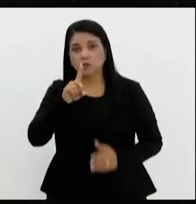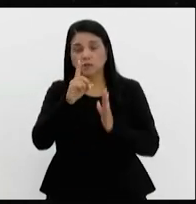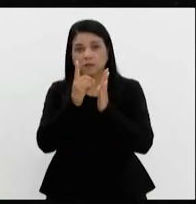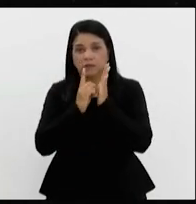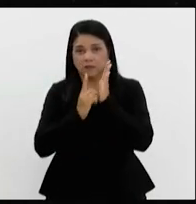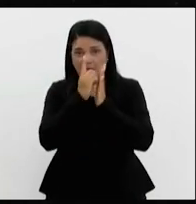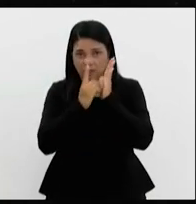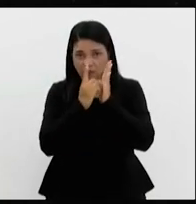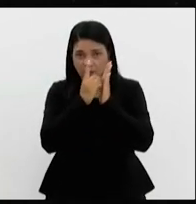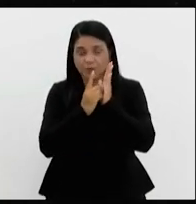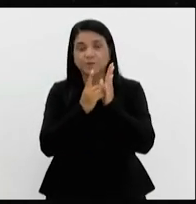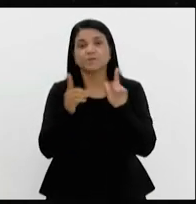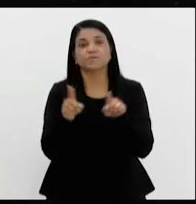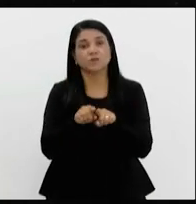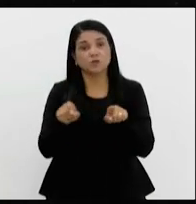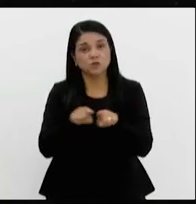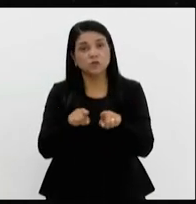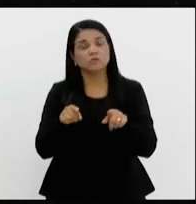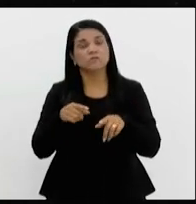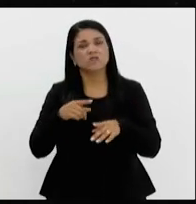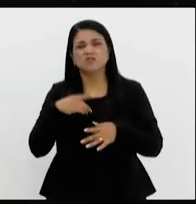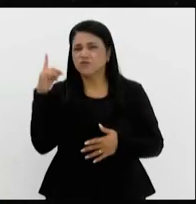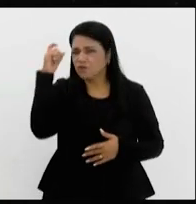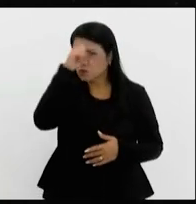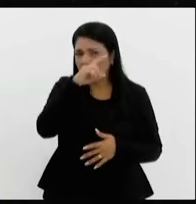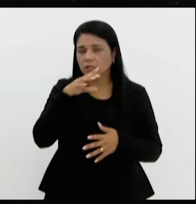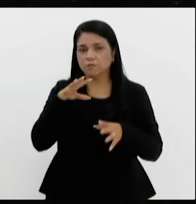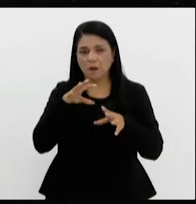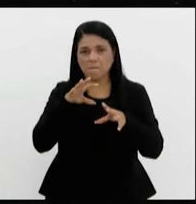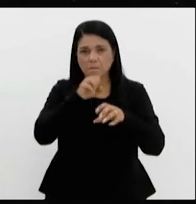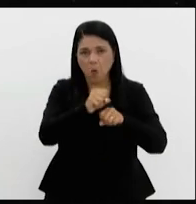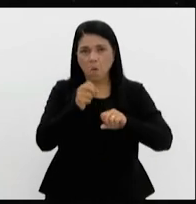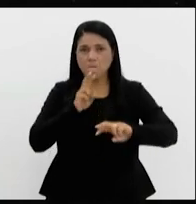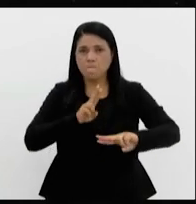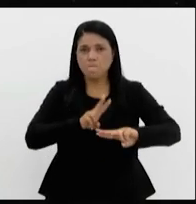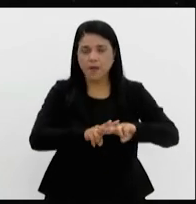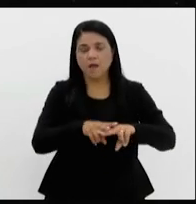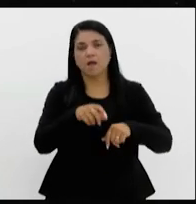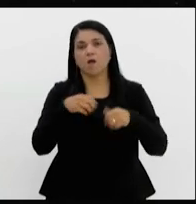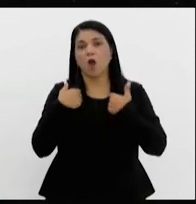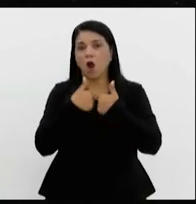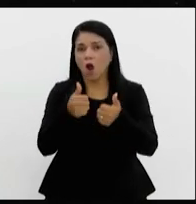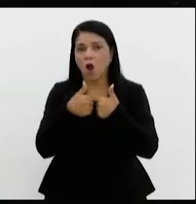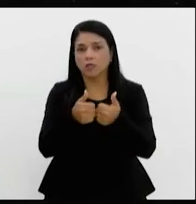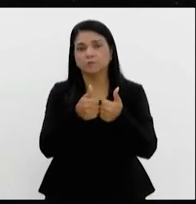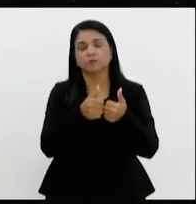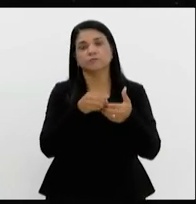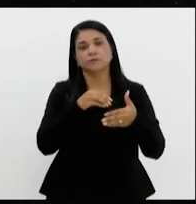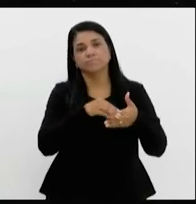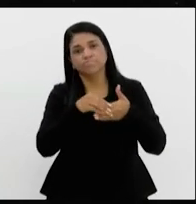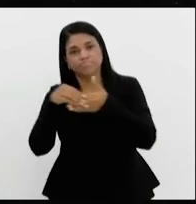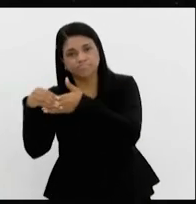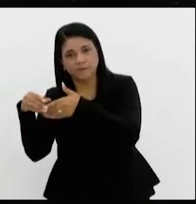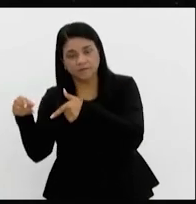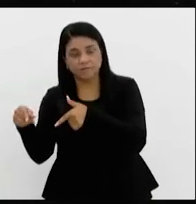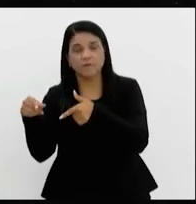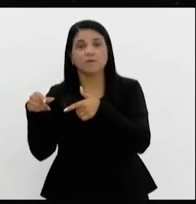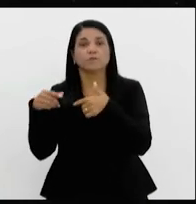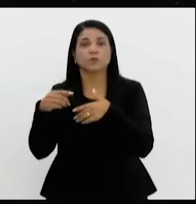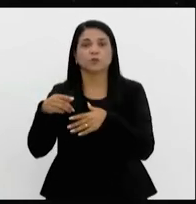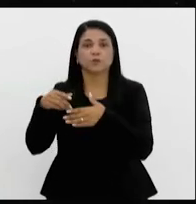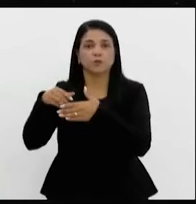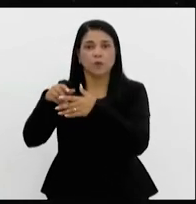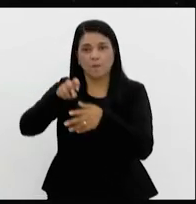dificuldade enorme para poder apreender os ônibus, para conduzir os ônibus para o depósito, coisa assim